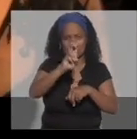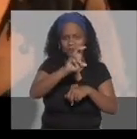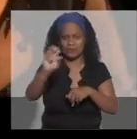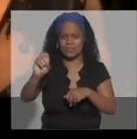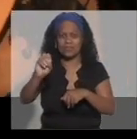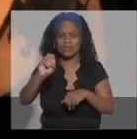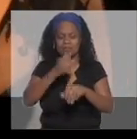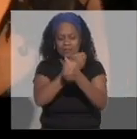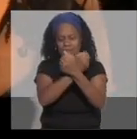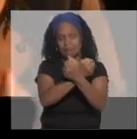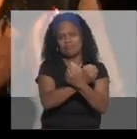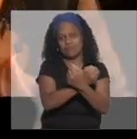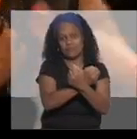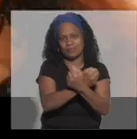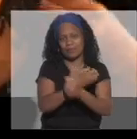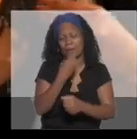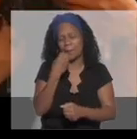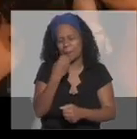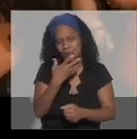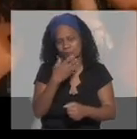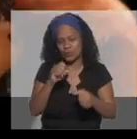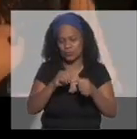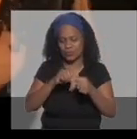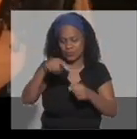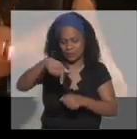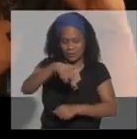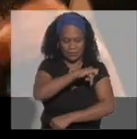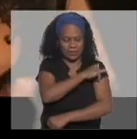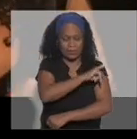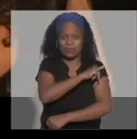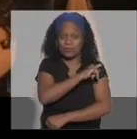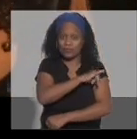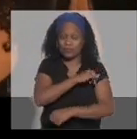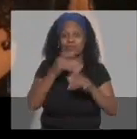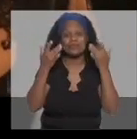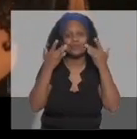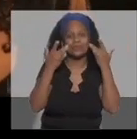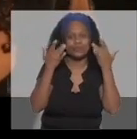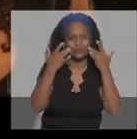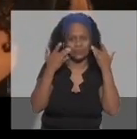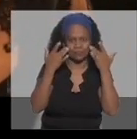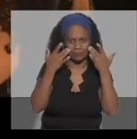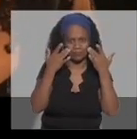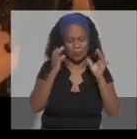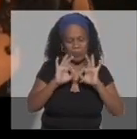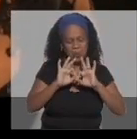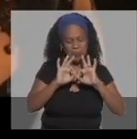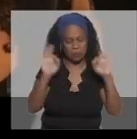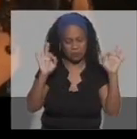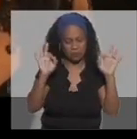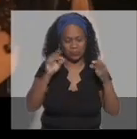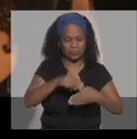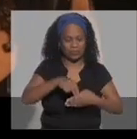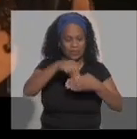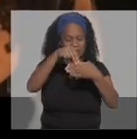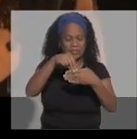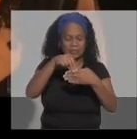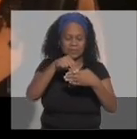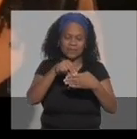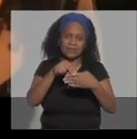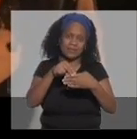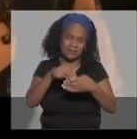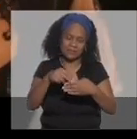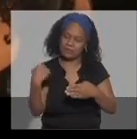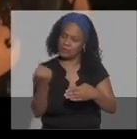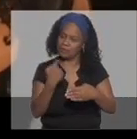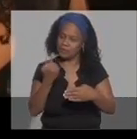escravos e que bom que a gente está fazendo essa temporada no rio aqui no centro cultural da justiça federal que ótimo isso representa muito pra